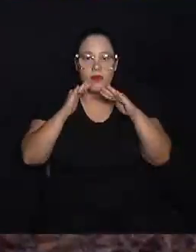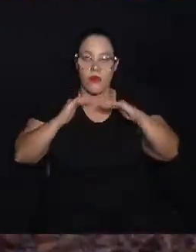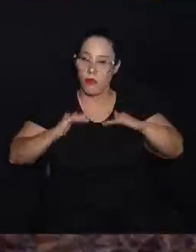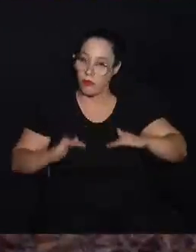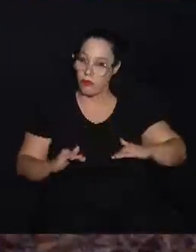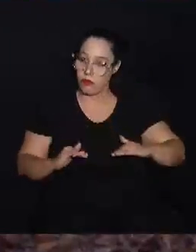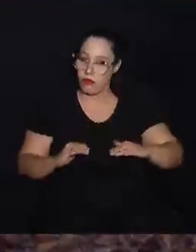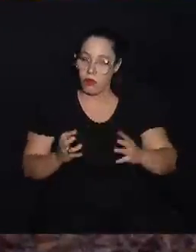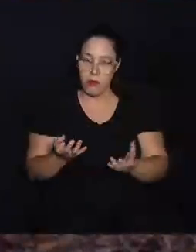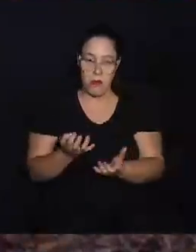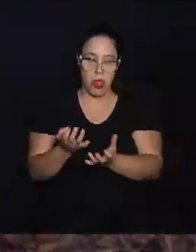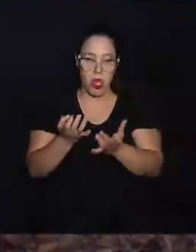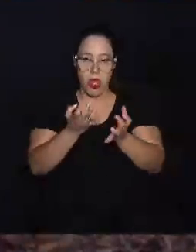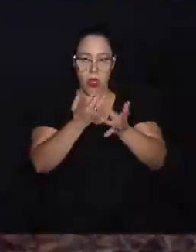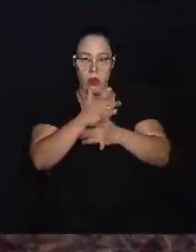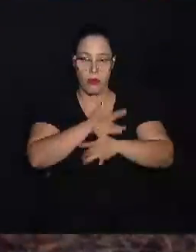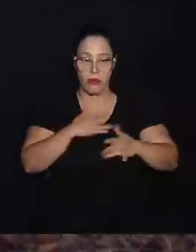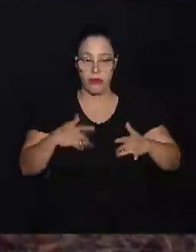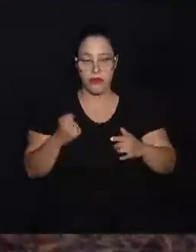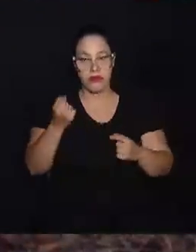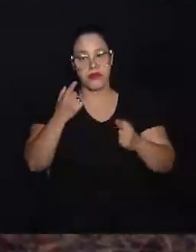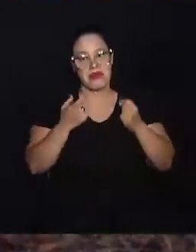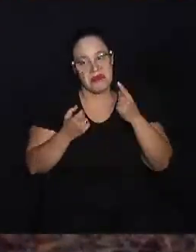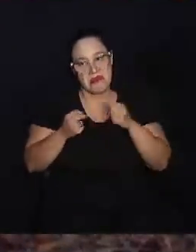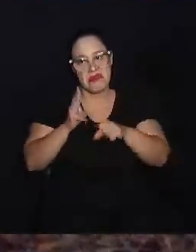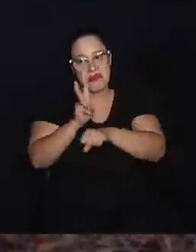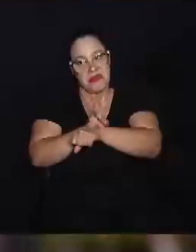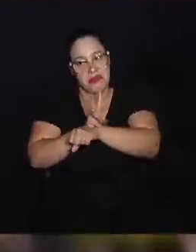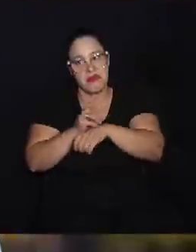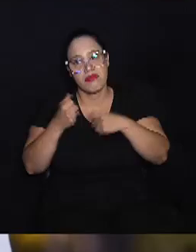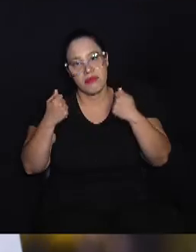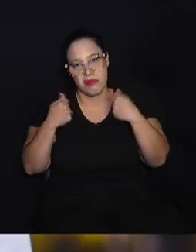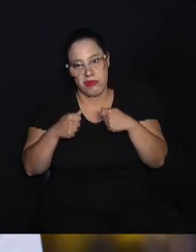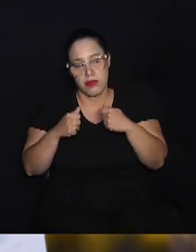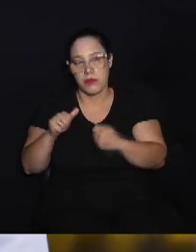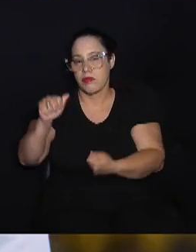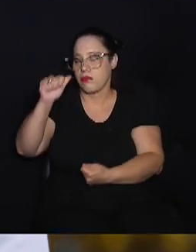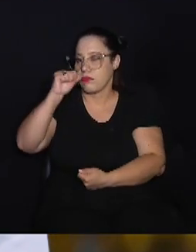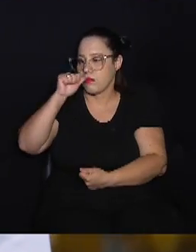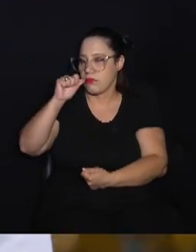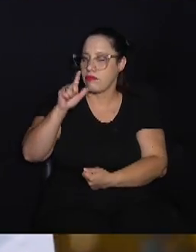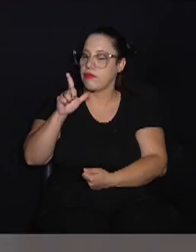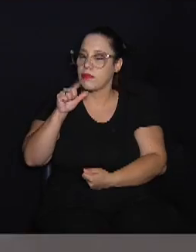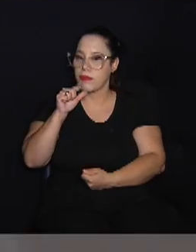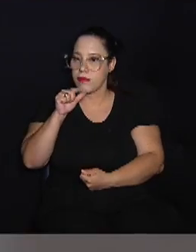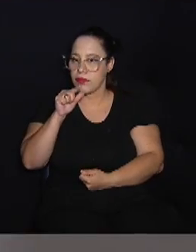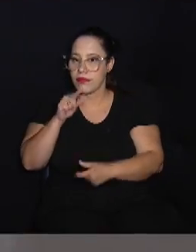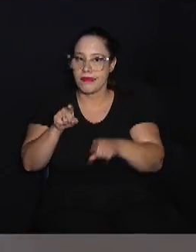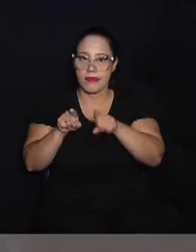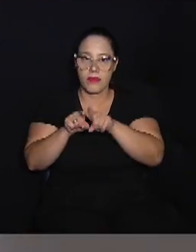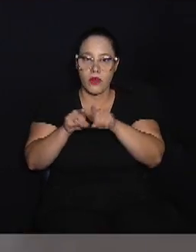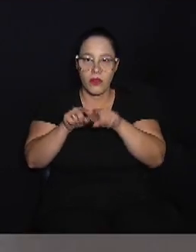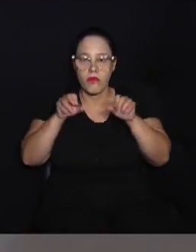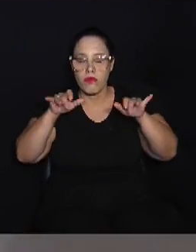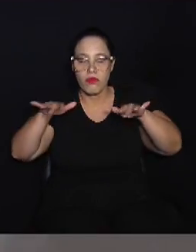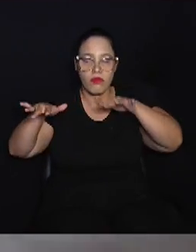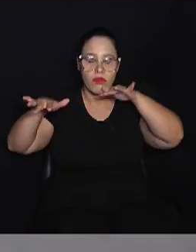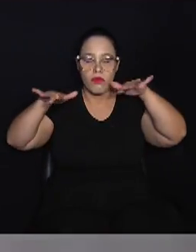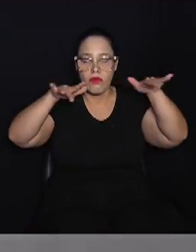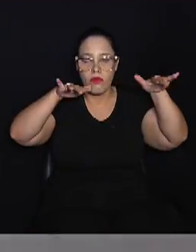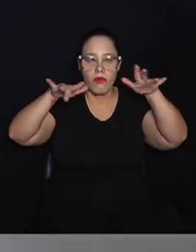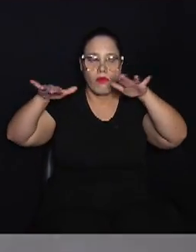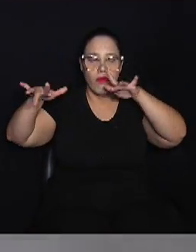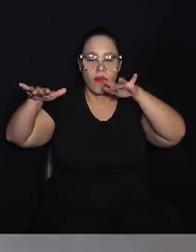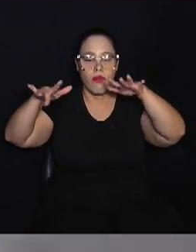efeitos das queimadas na saúde, alguns cuidados são necessários: manter uma boa hidratação e também umidificar os